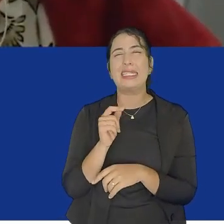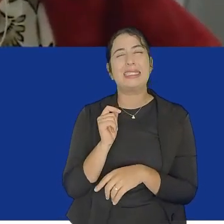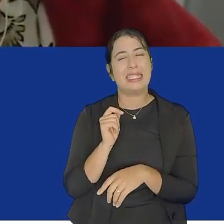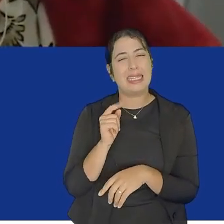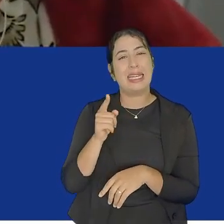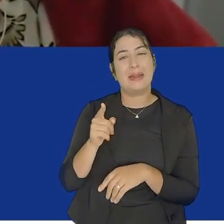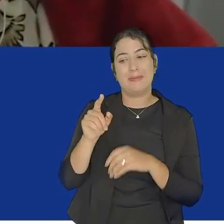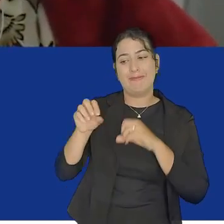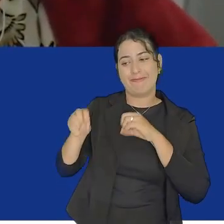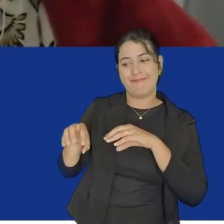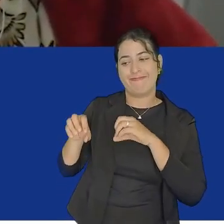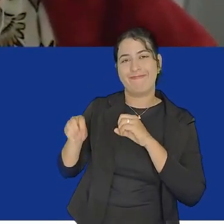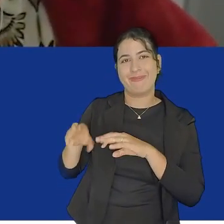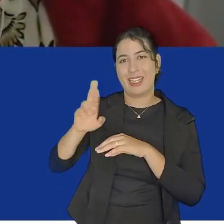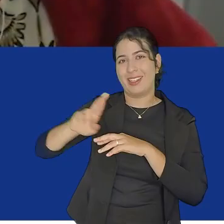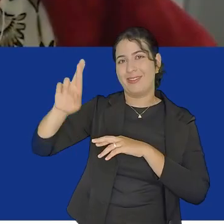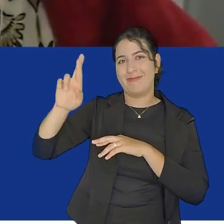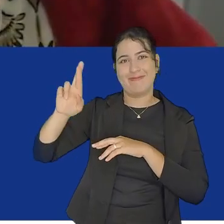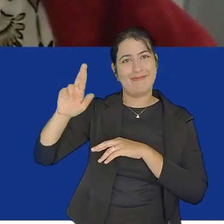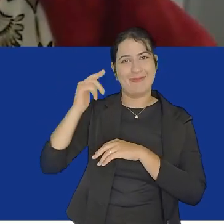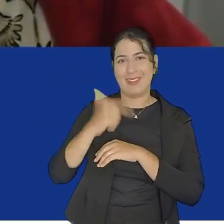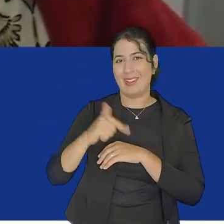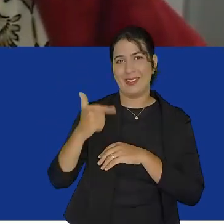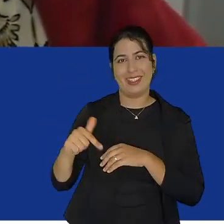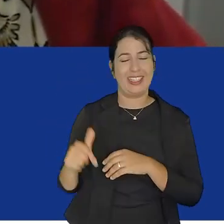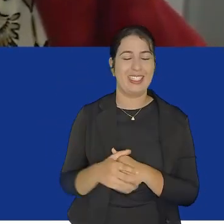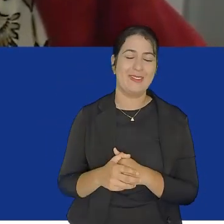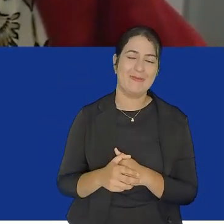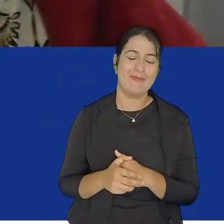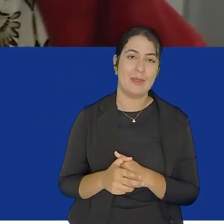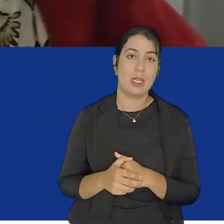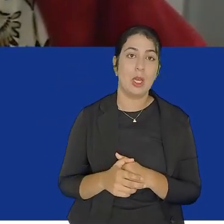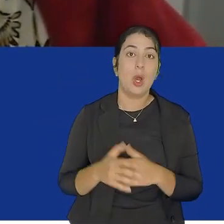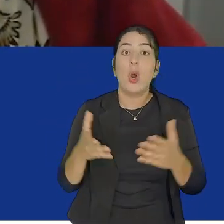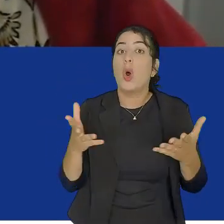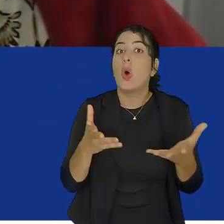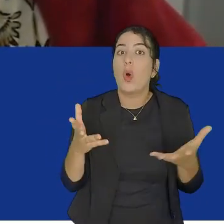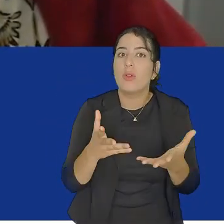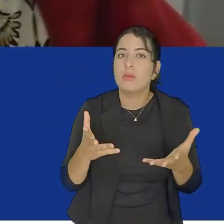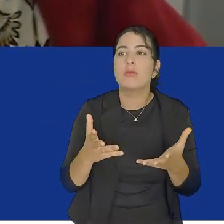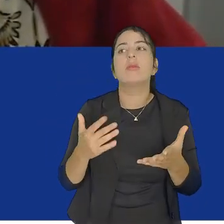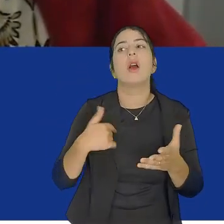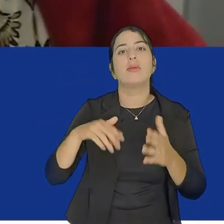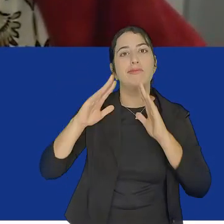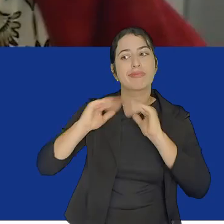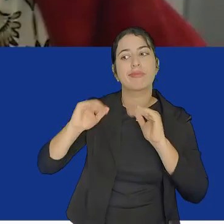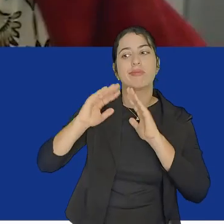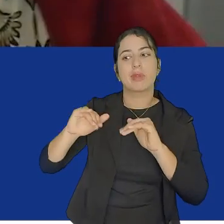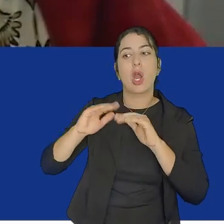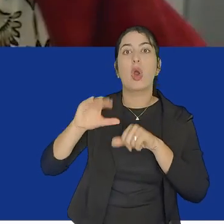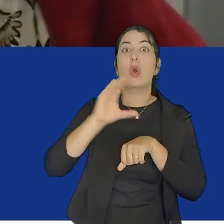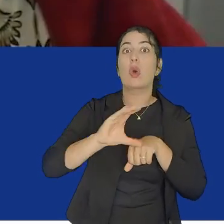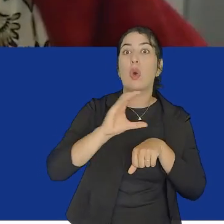recebem capacitação para a liderança. Eu estou recebendo muitos pedidos de cursos de liderança,